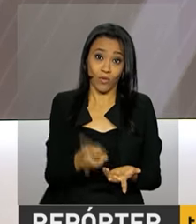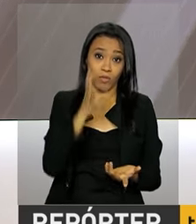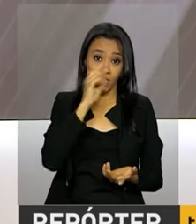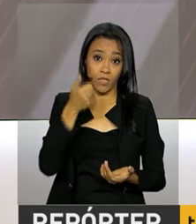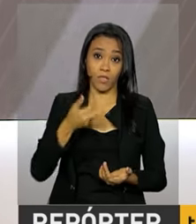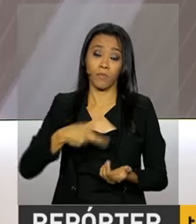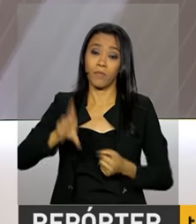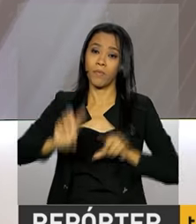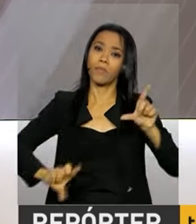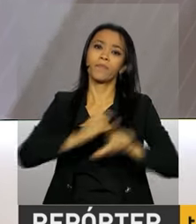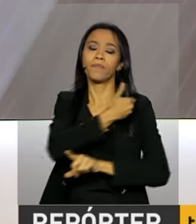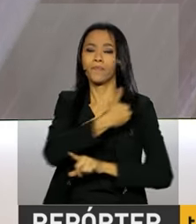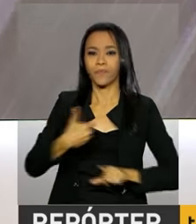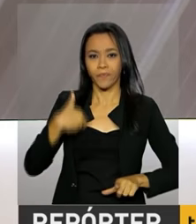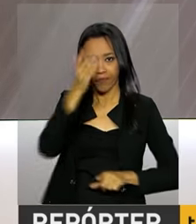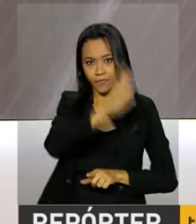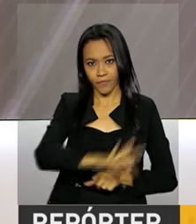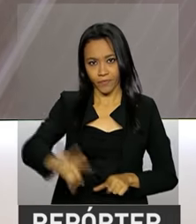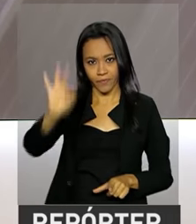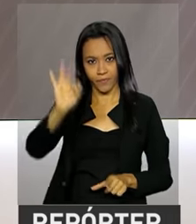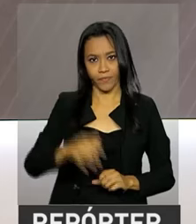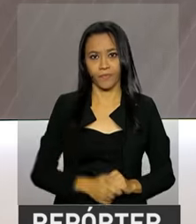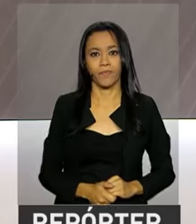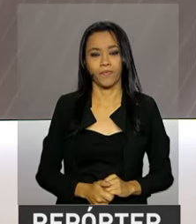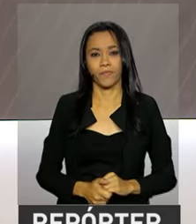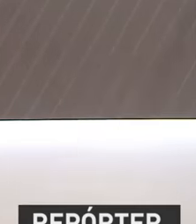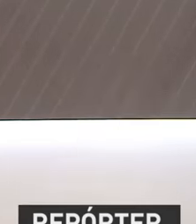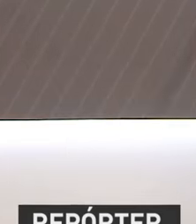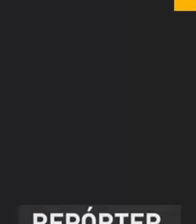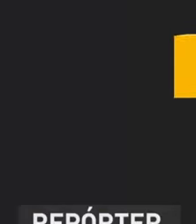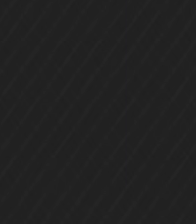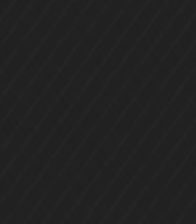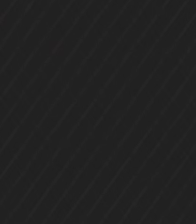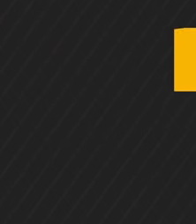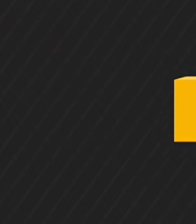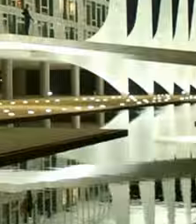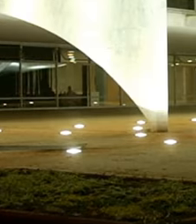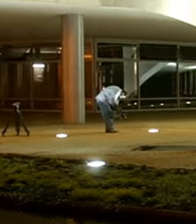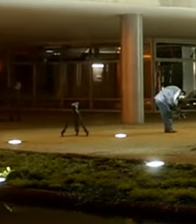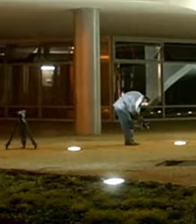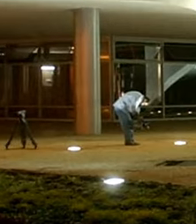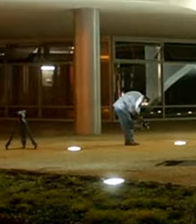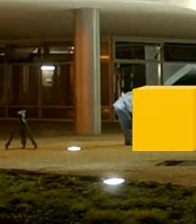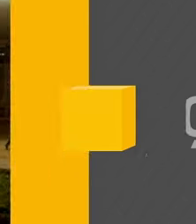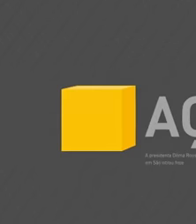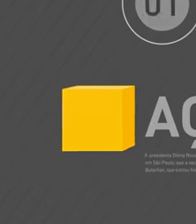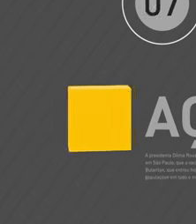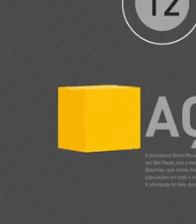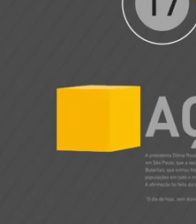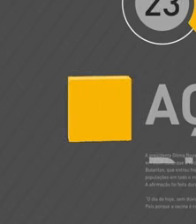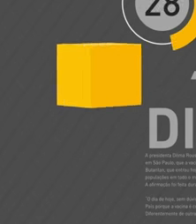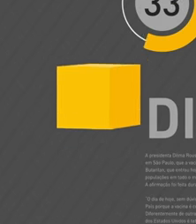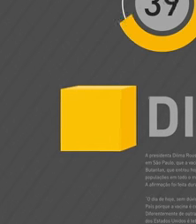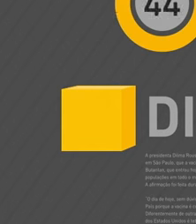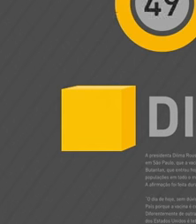com a gente aqui na NBR, a TV do Governo Federal.